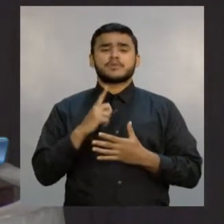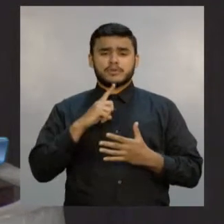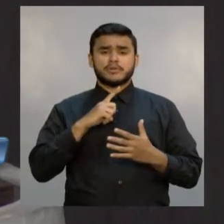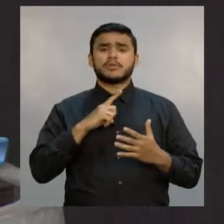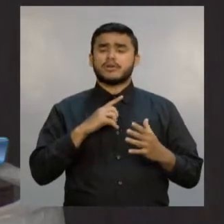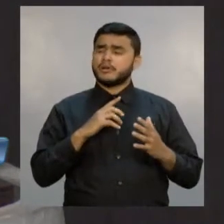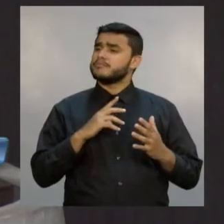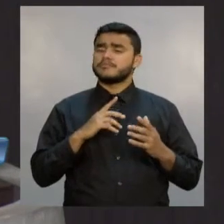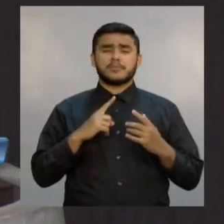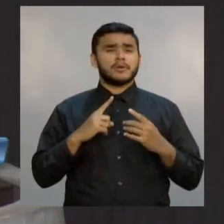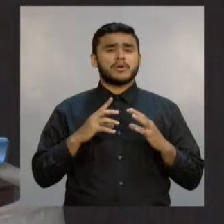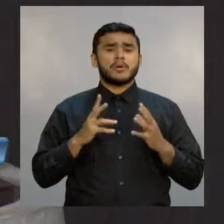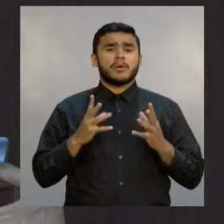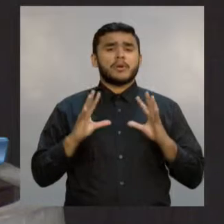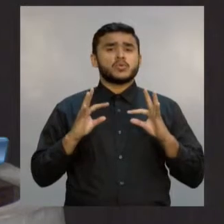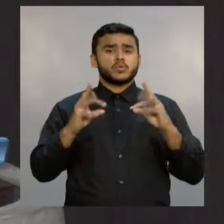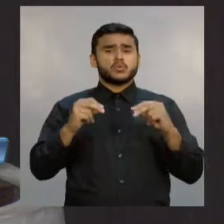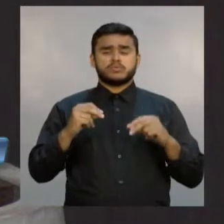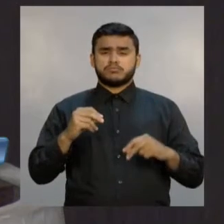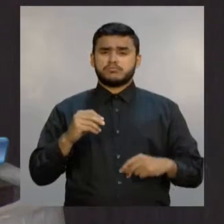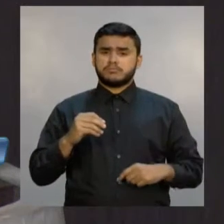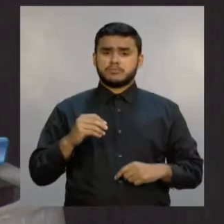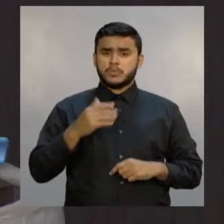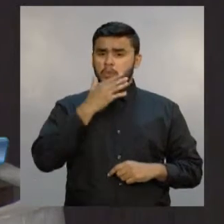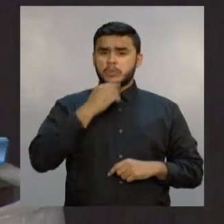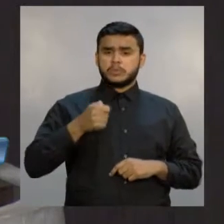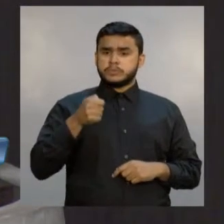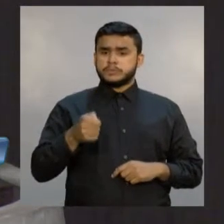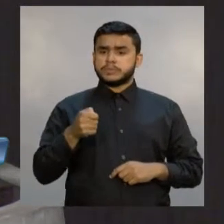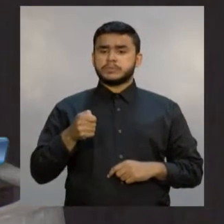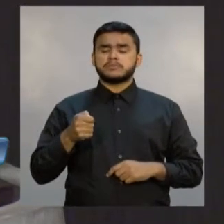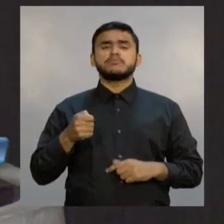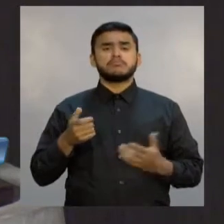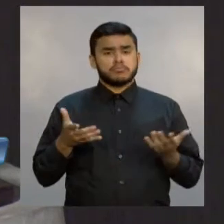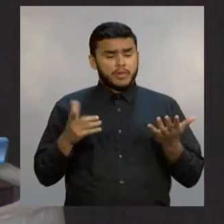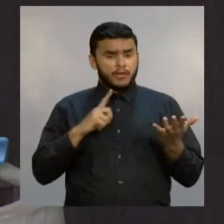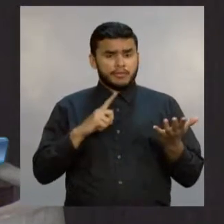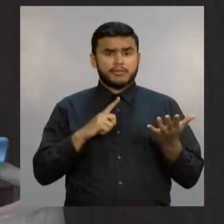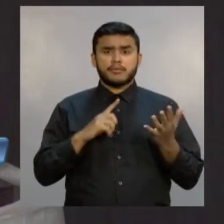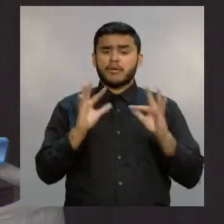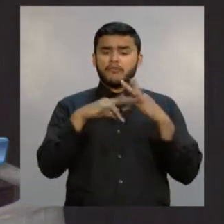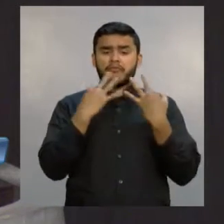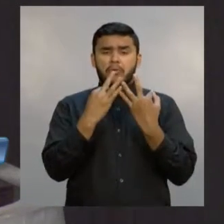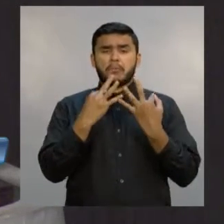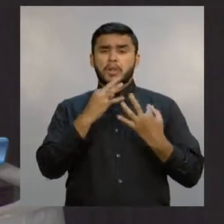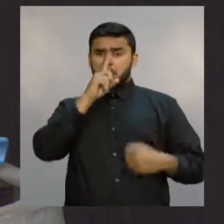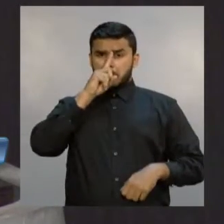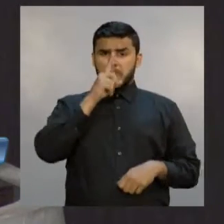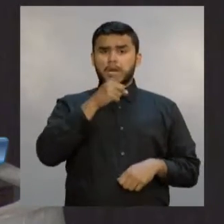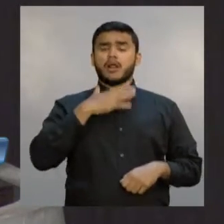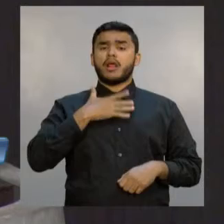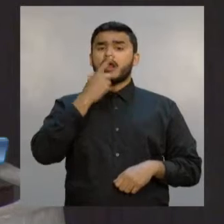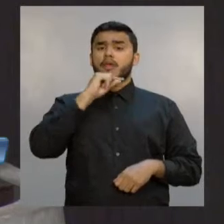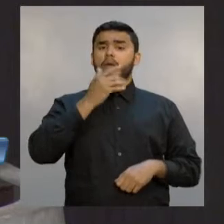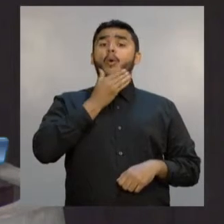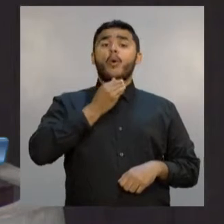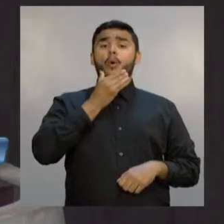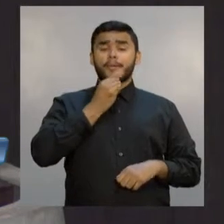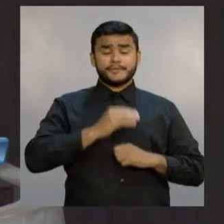civilizações humanas: o patriarcado, o machismo, que são, dentre outras coisas,